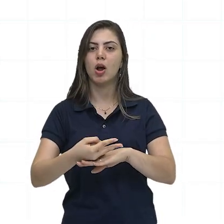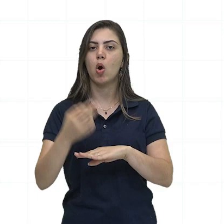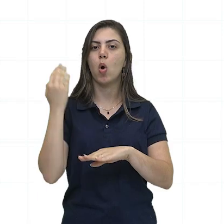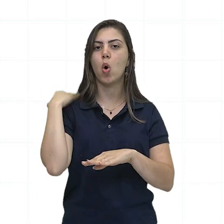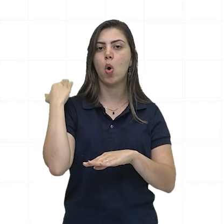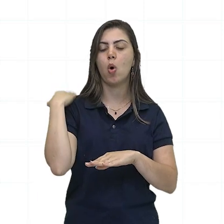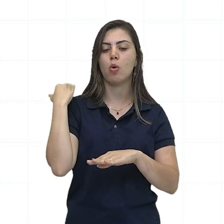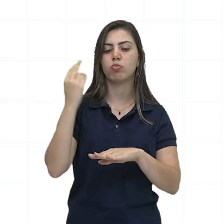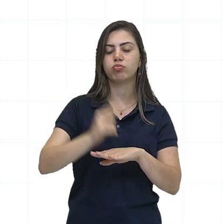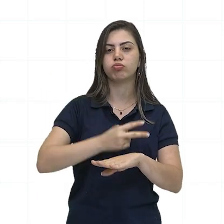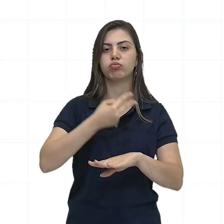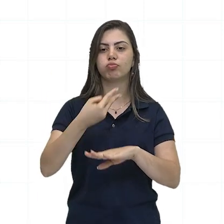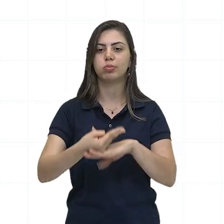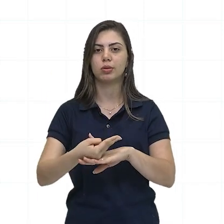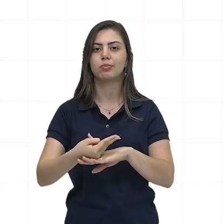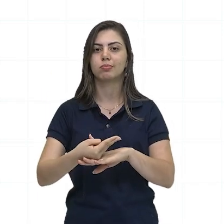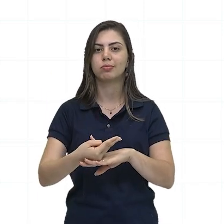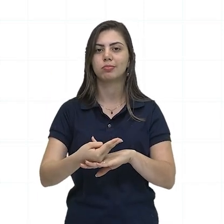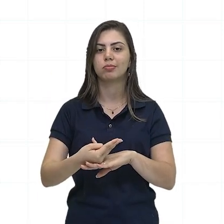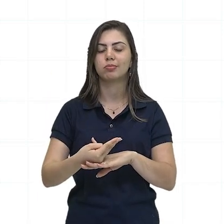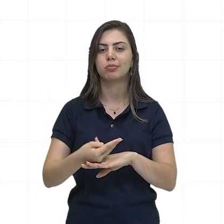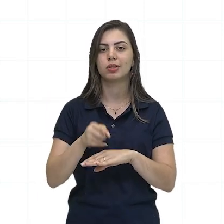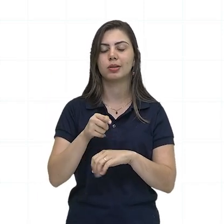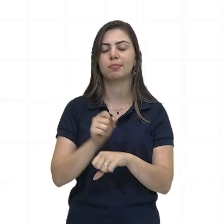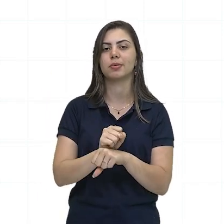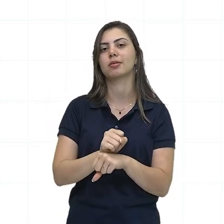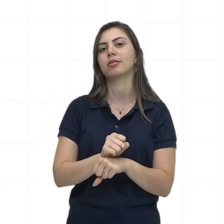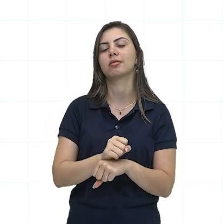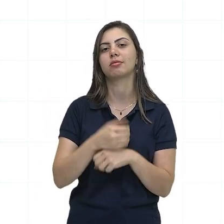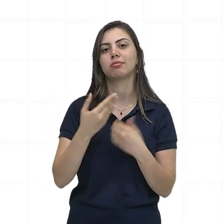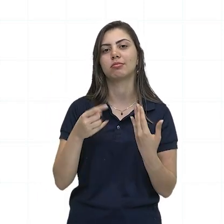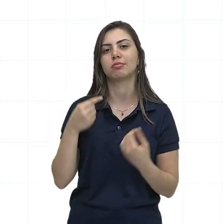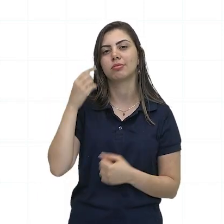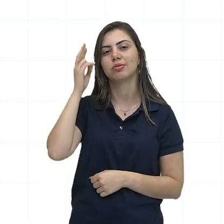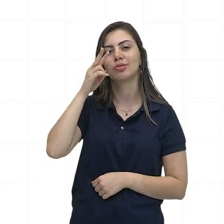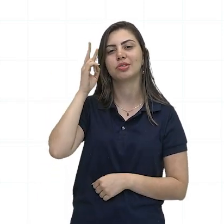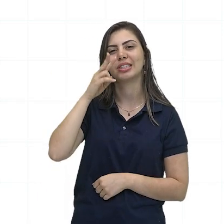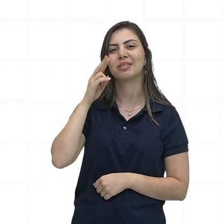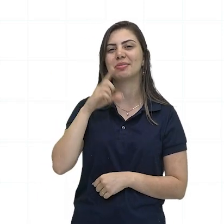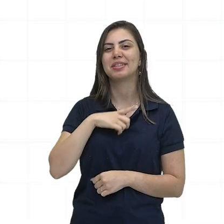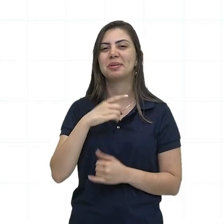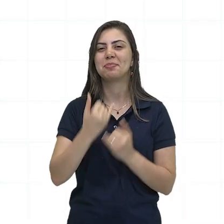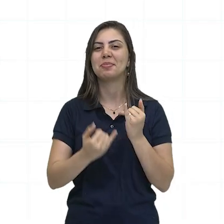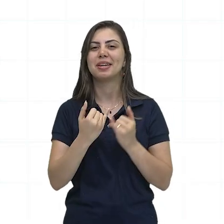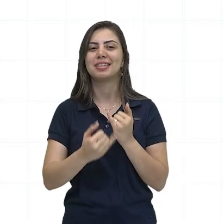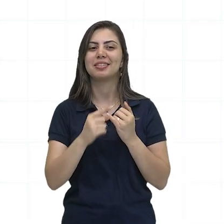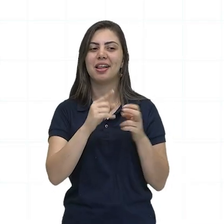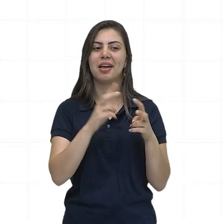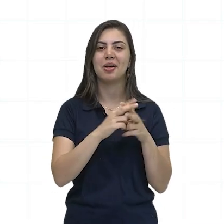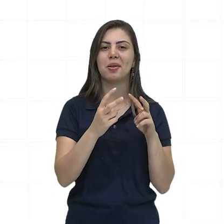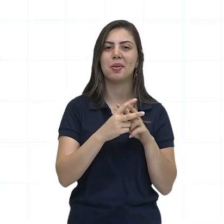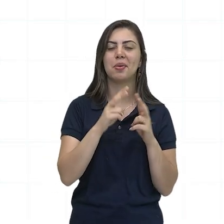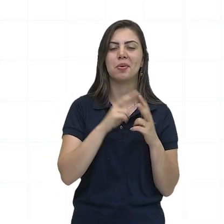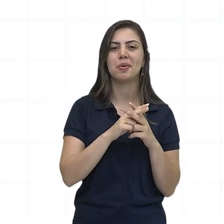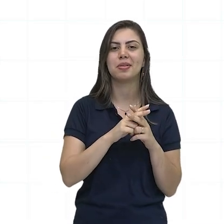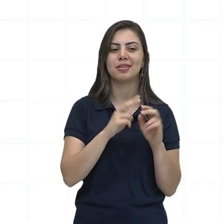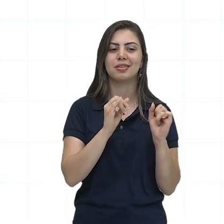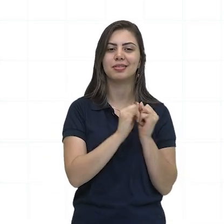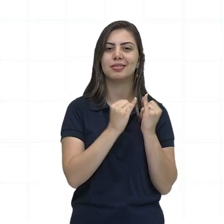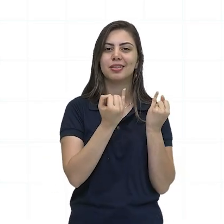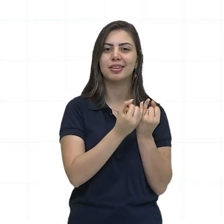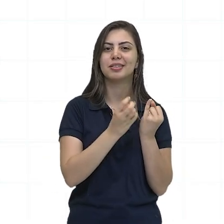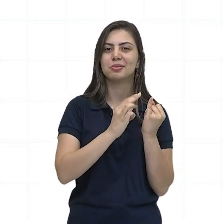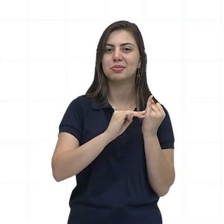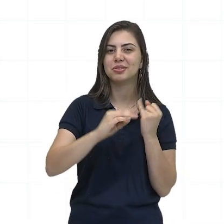e imobilizá-lo. Então, aí a gente lembra um pouquinho lá da luta marajoara também, Onde o objetivo